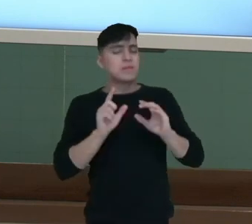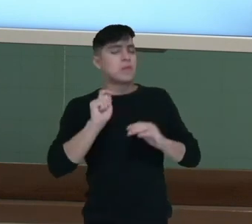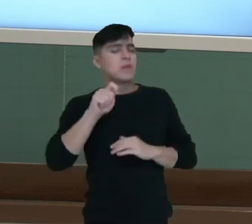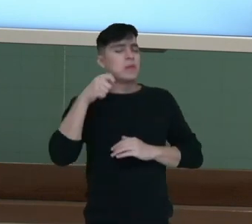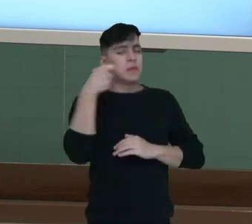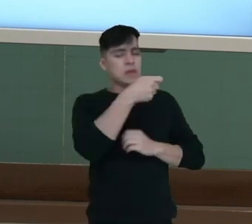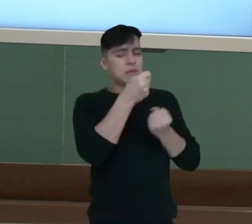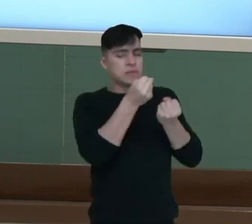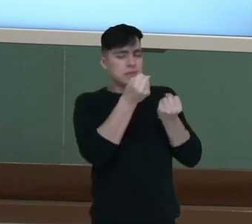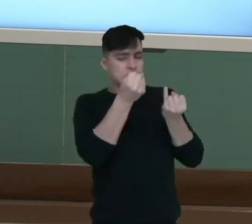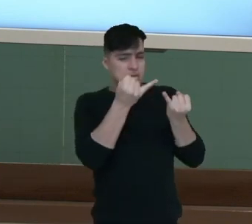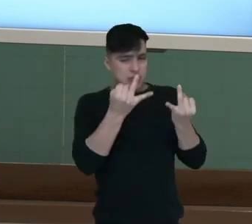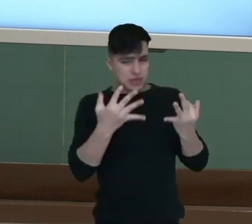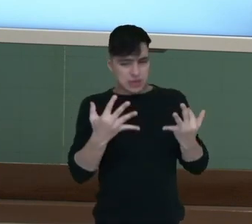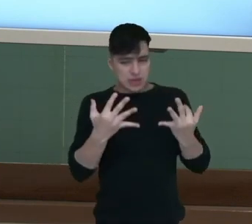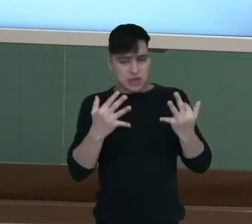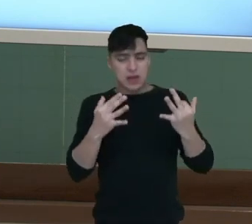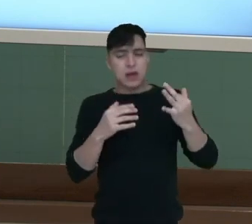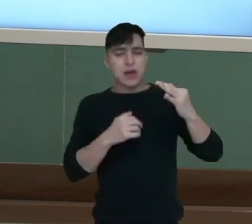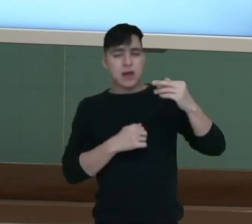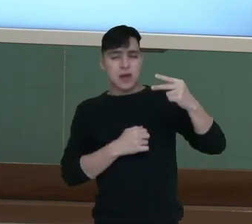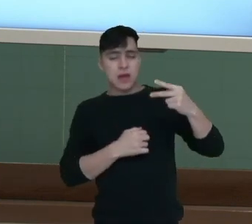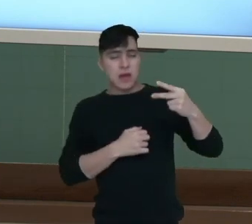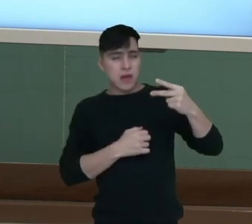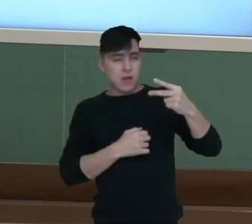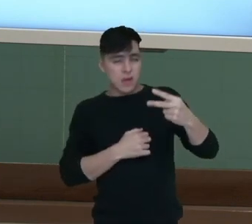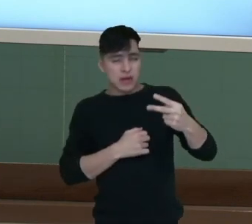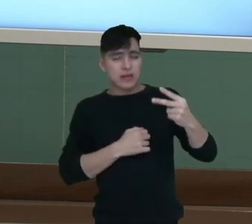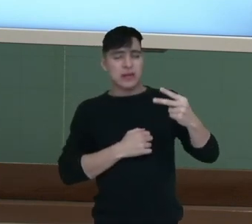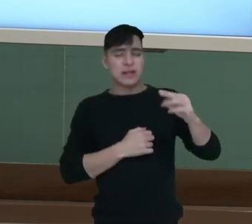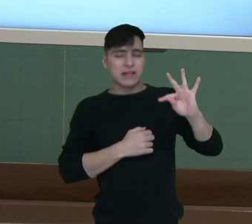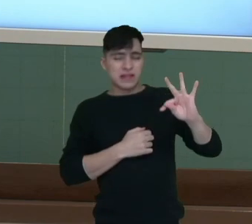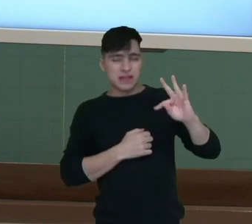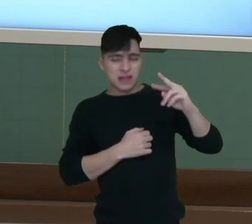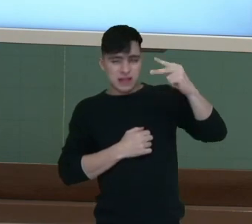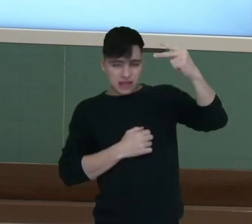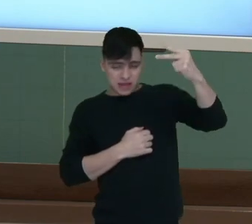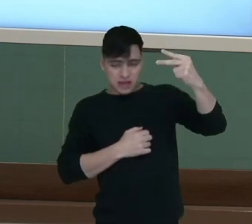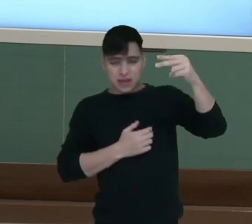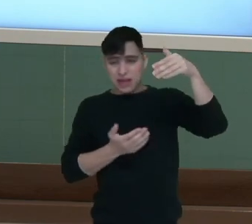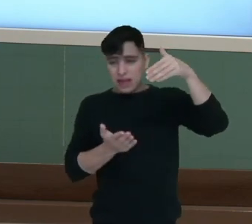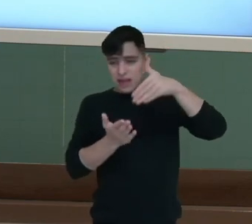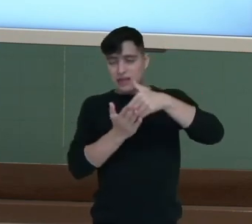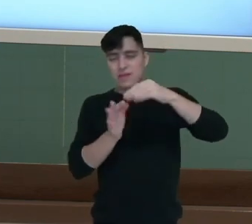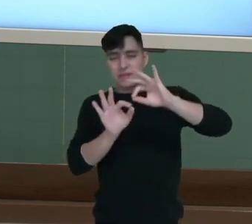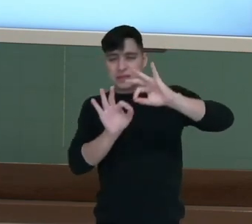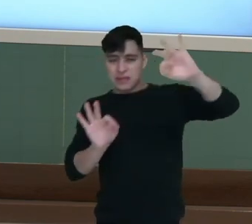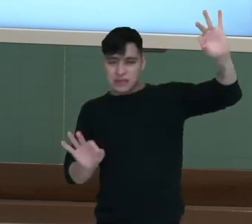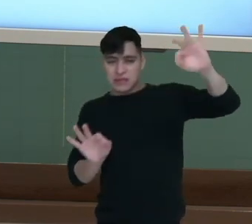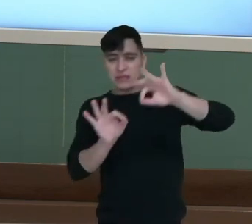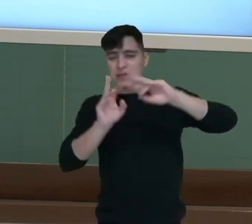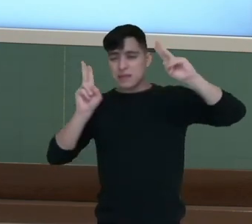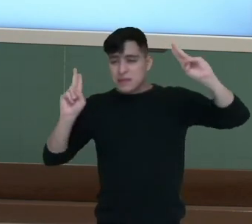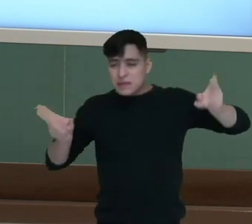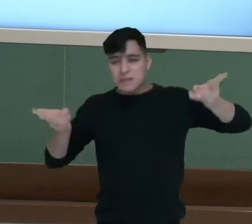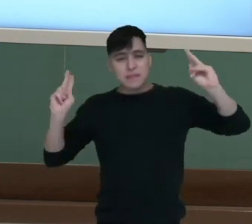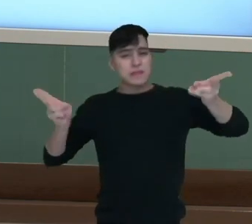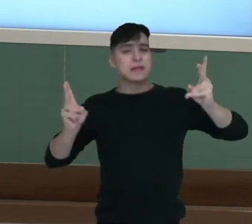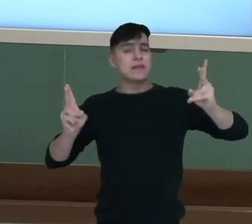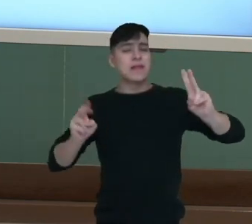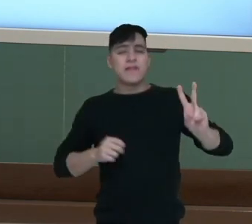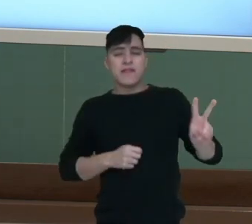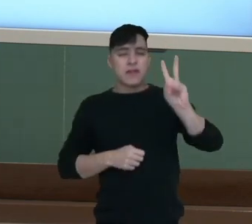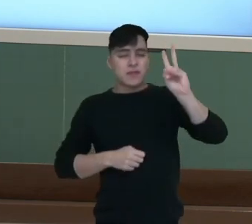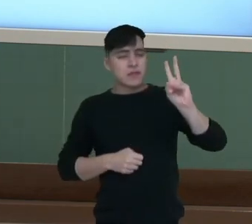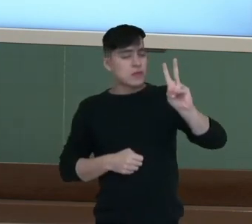período orbital pelo cubo da distância do planeta até a estrela é sempre um valor constante. Então aqui